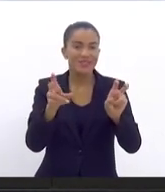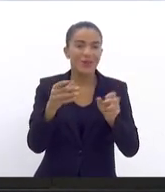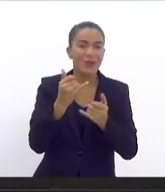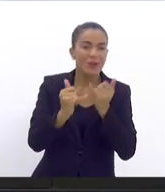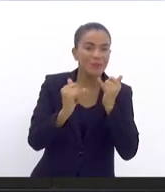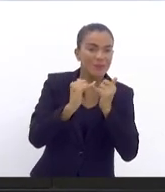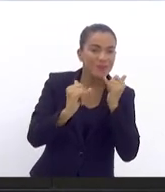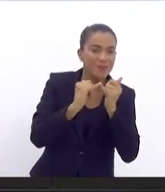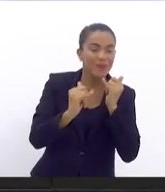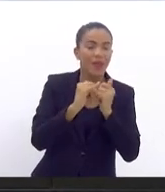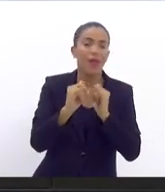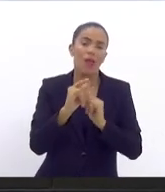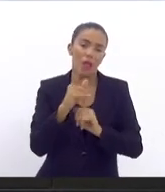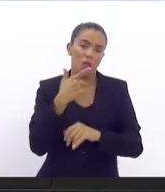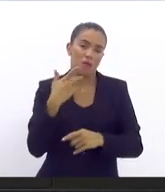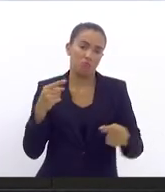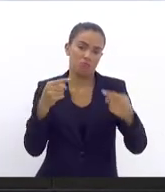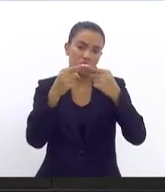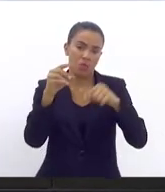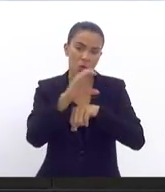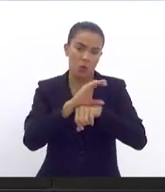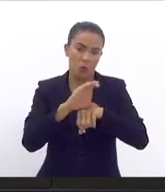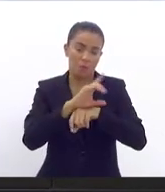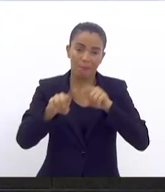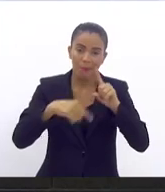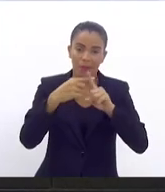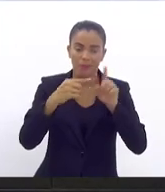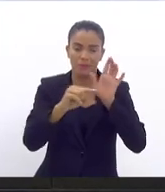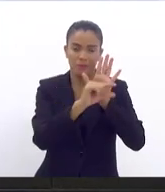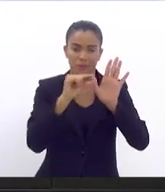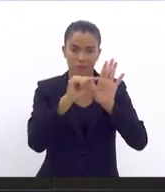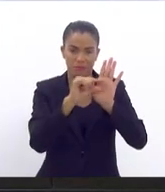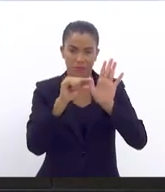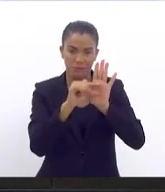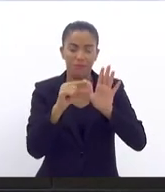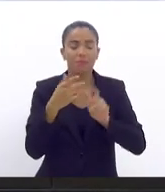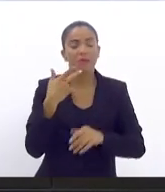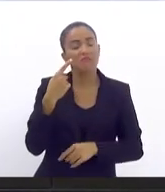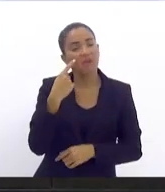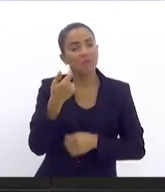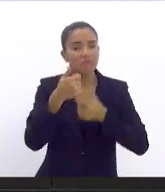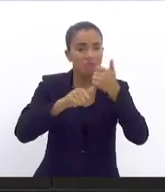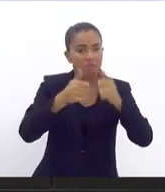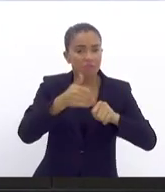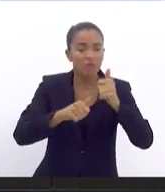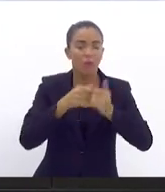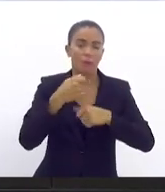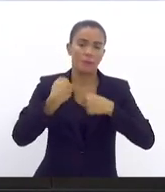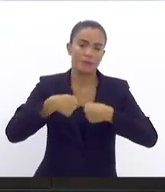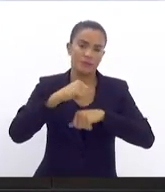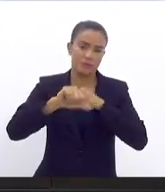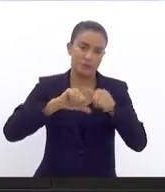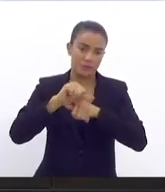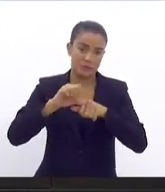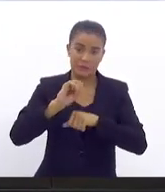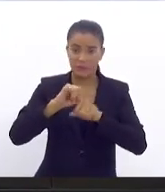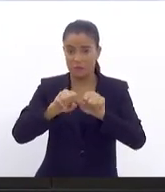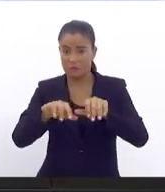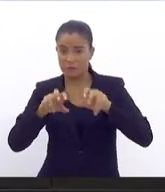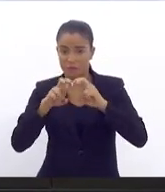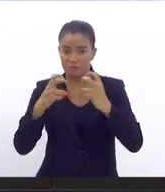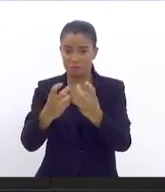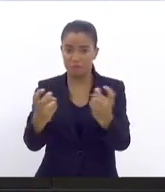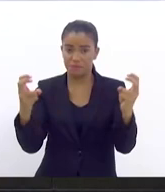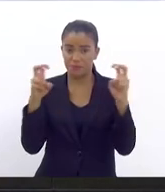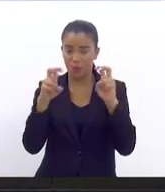com emendas, para que a gente chegue junto aí a um texto para ver o que é necessário alterar de uma e outra. Então, se o plenário